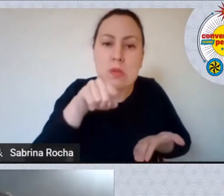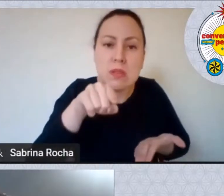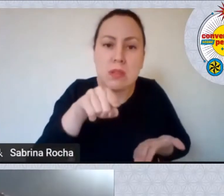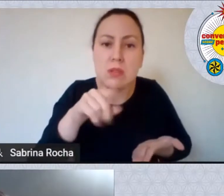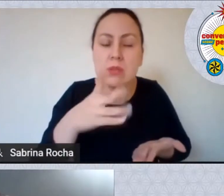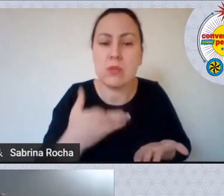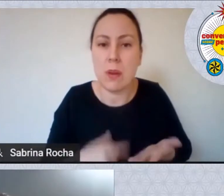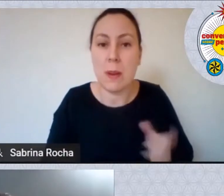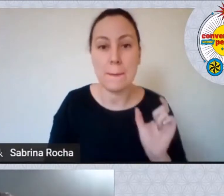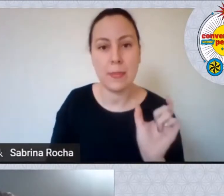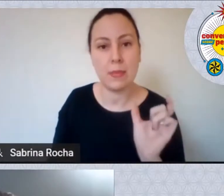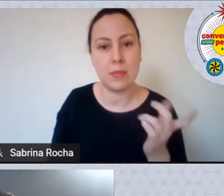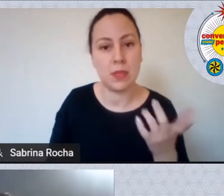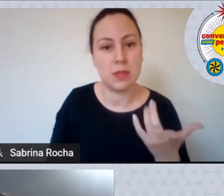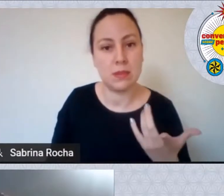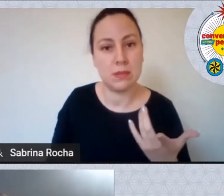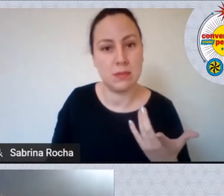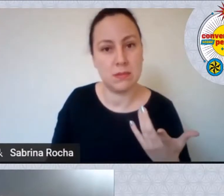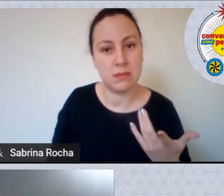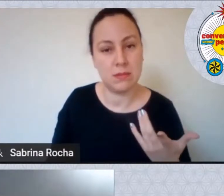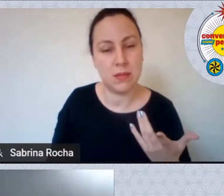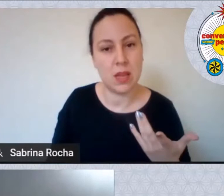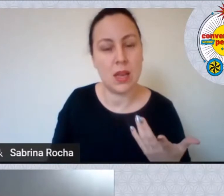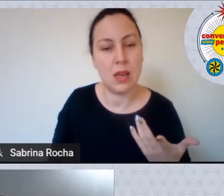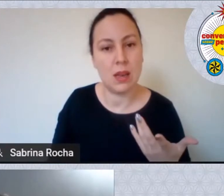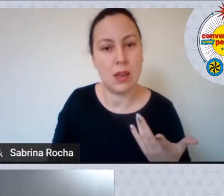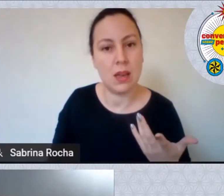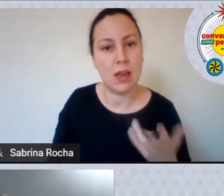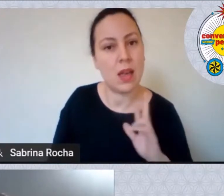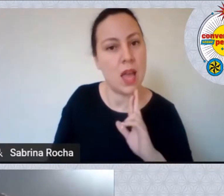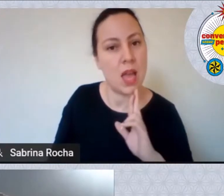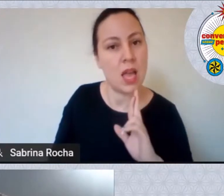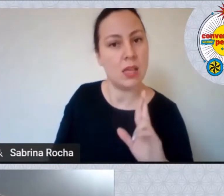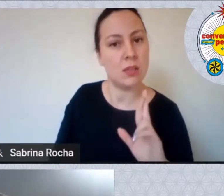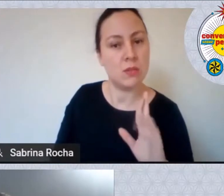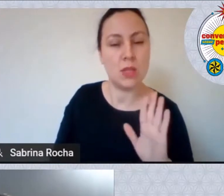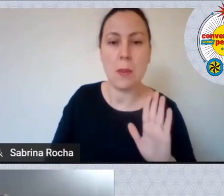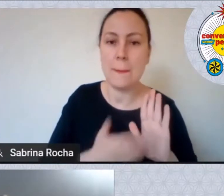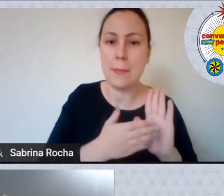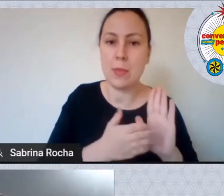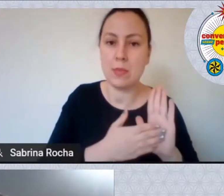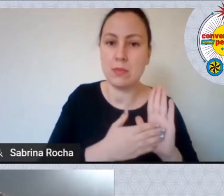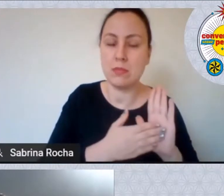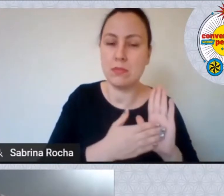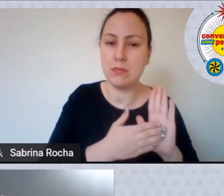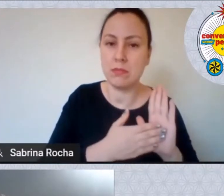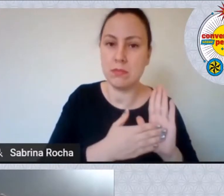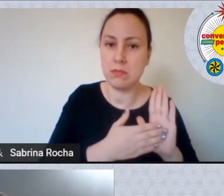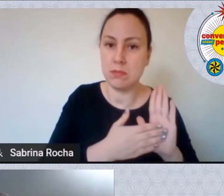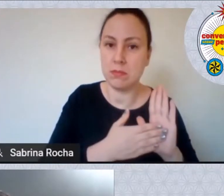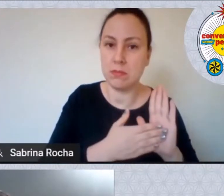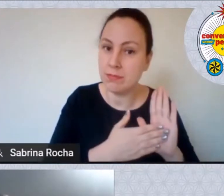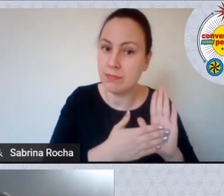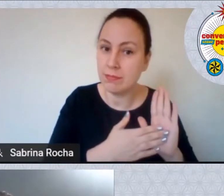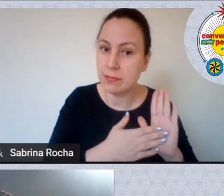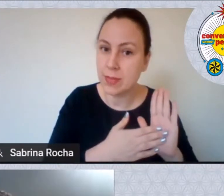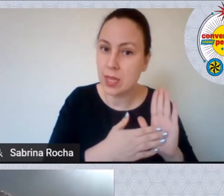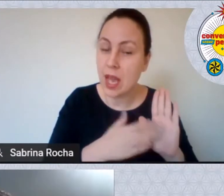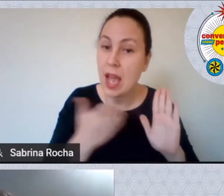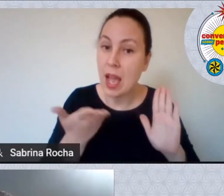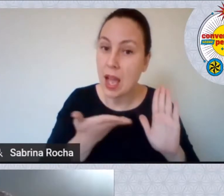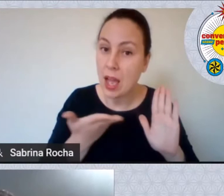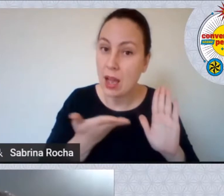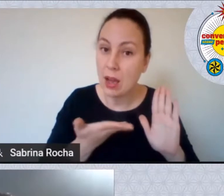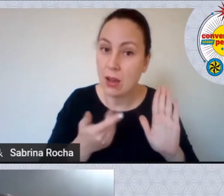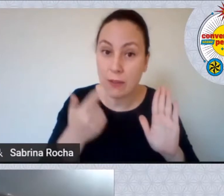sua palavra até então. Né? Responder a uma promessa que você tinha e que agora é hora de